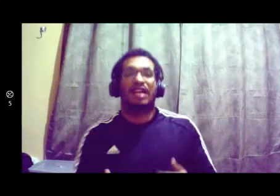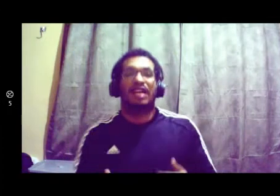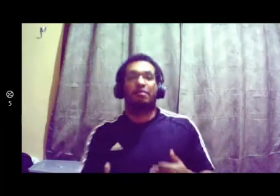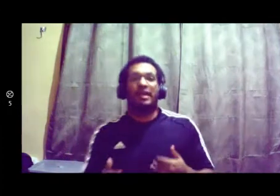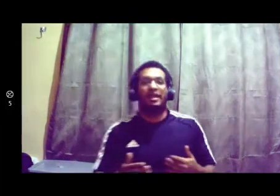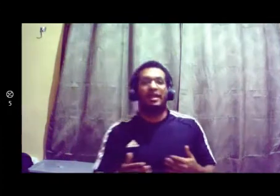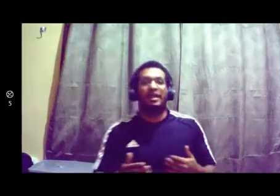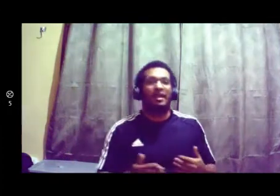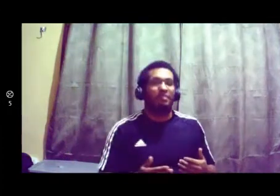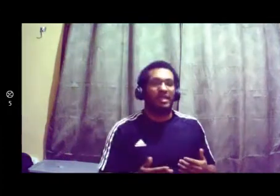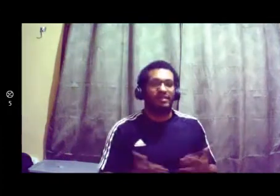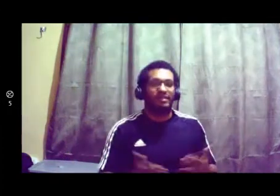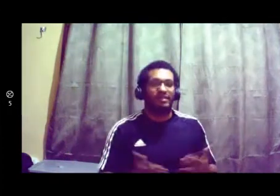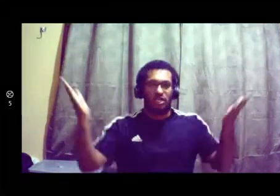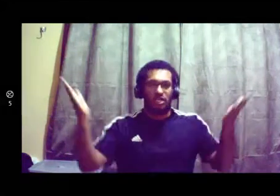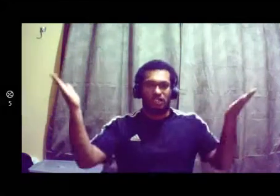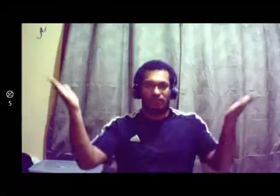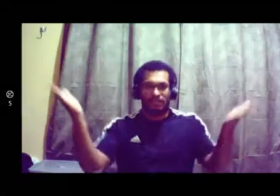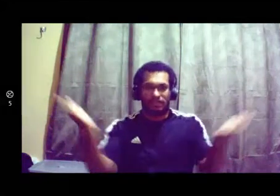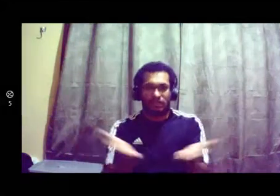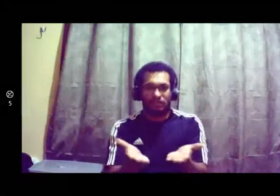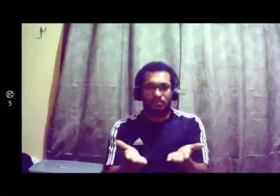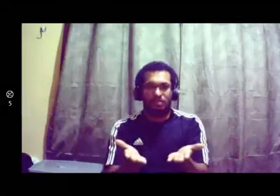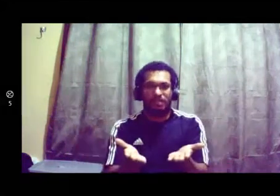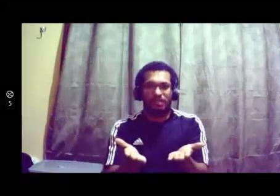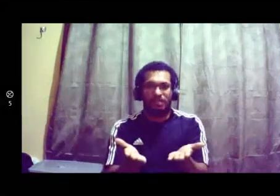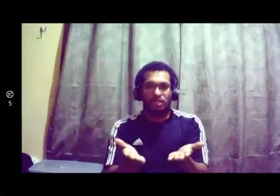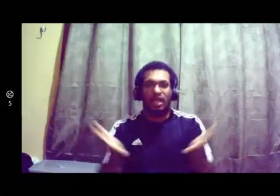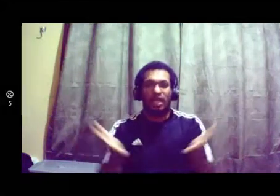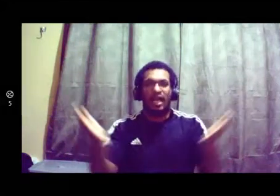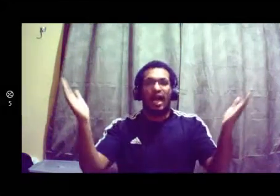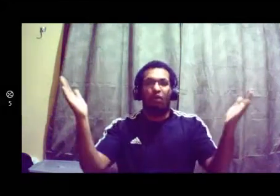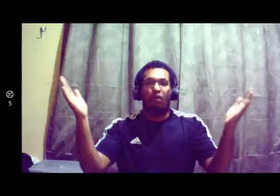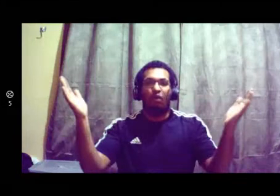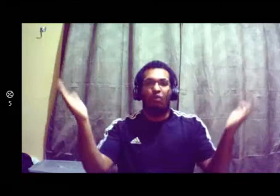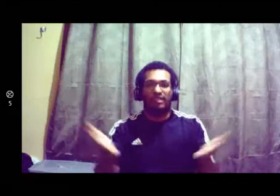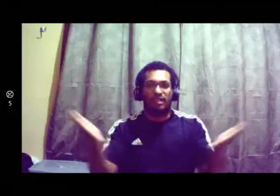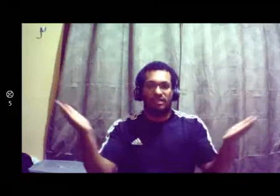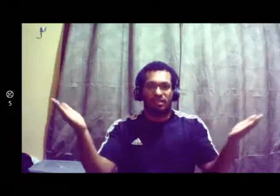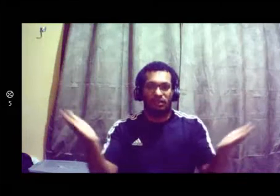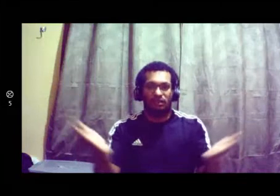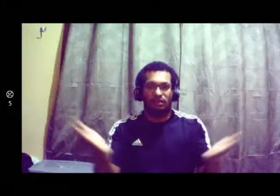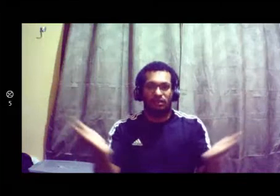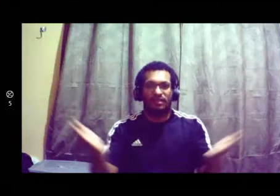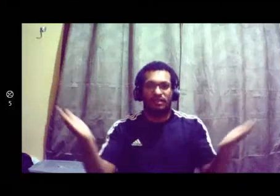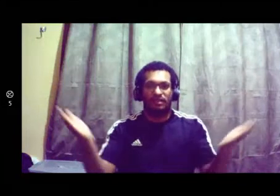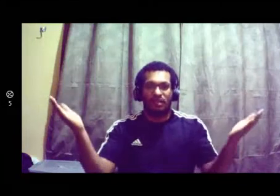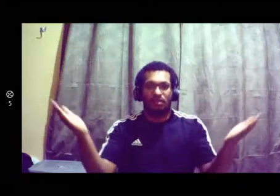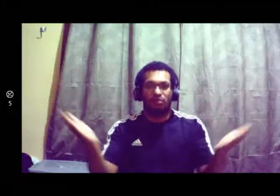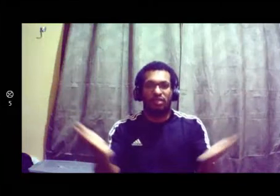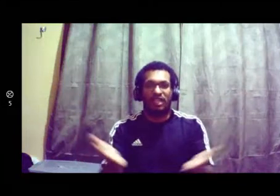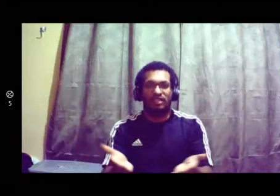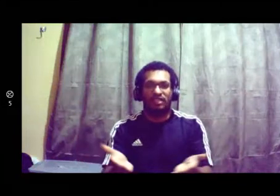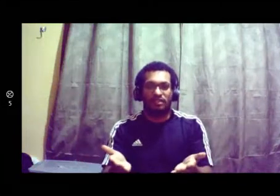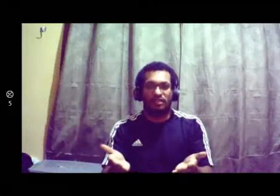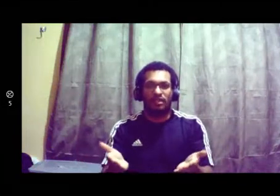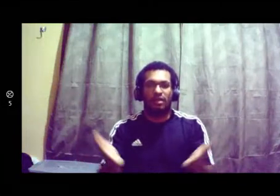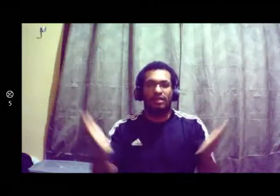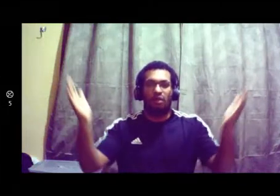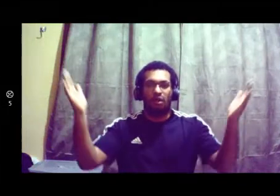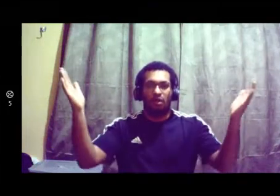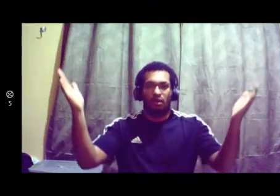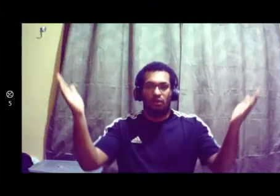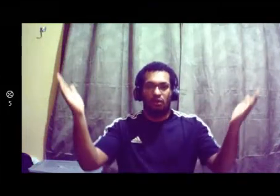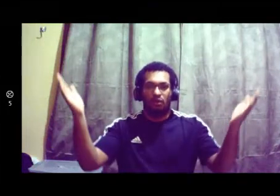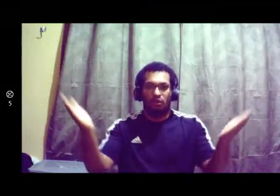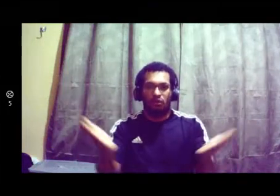pegar presente, a gente faz assim, ó. Presente. Alguns fazem assim, ó. Balançando a mão 3 vezes.